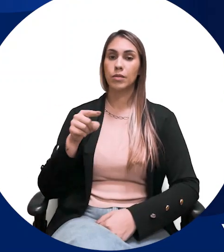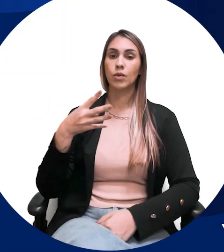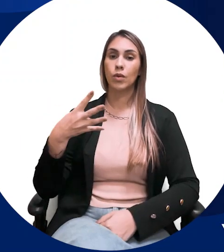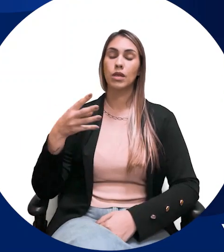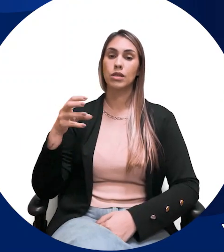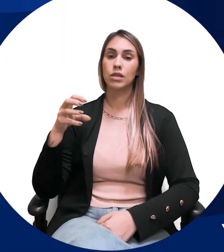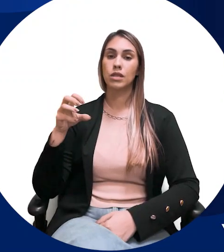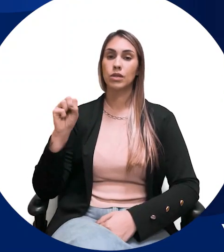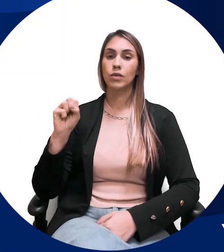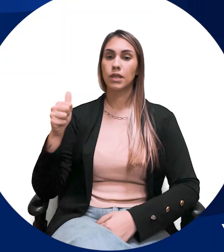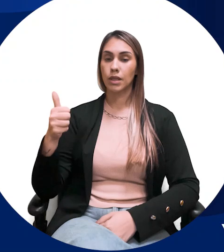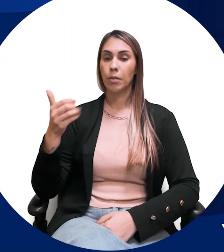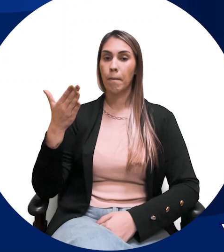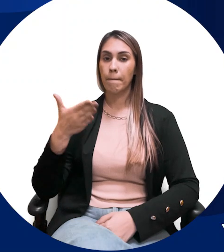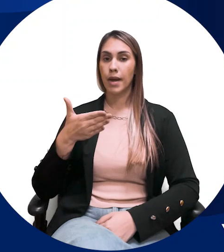número